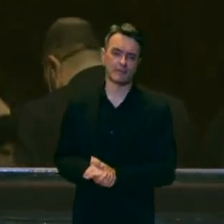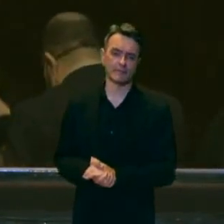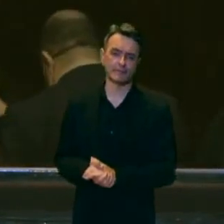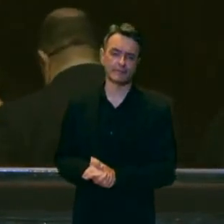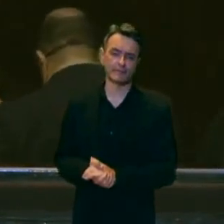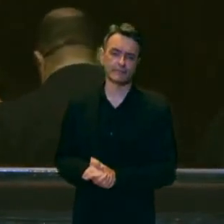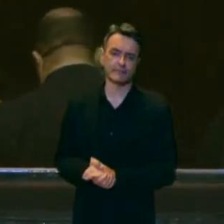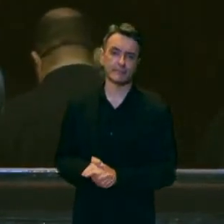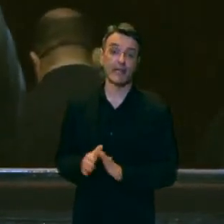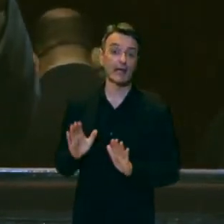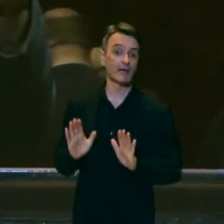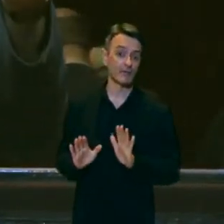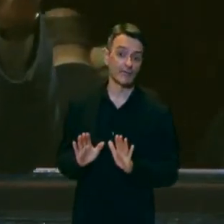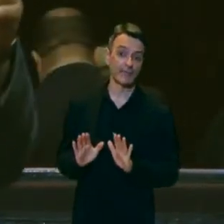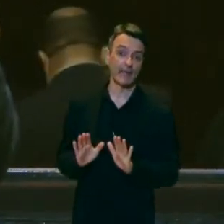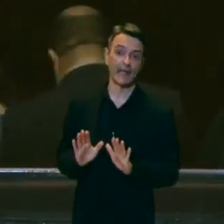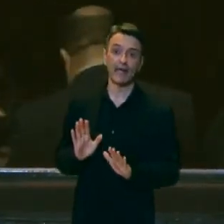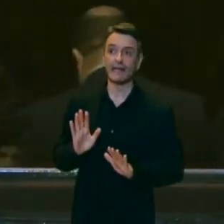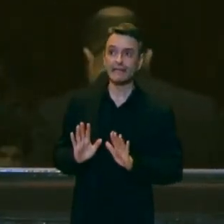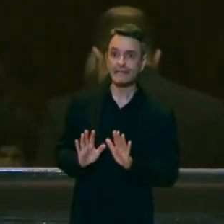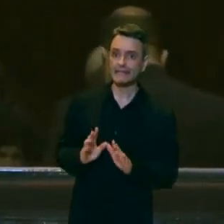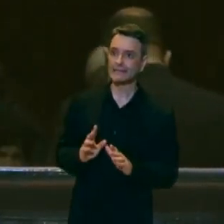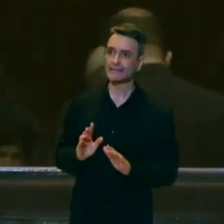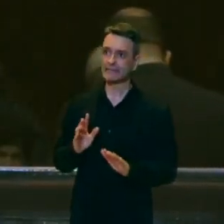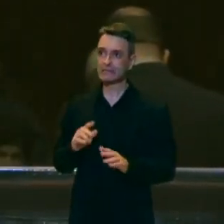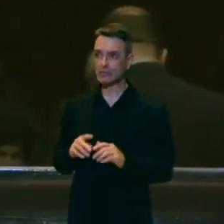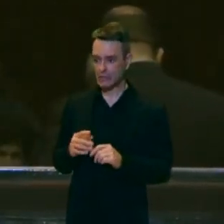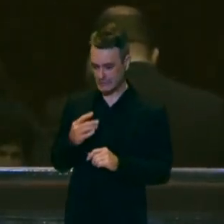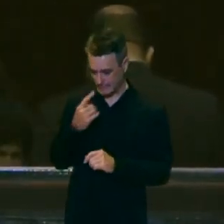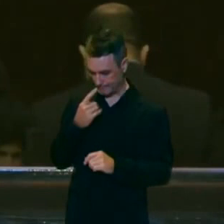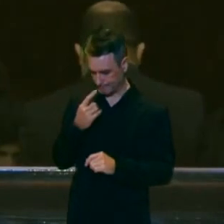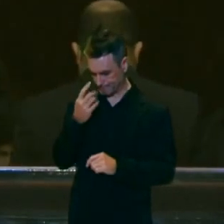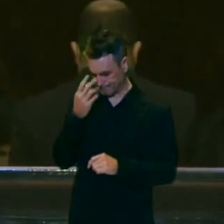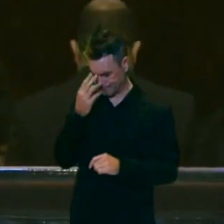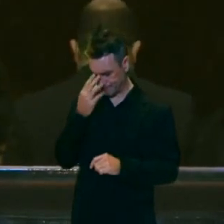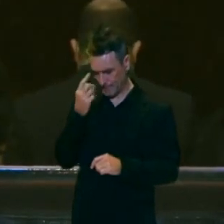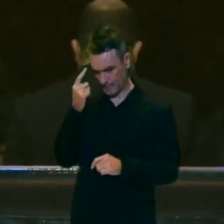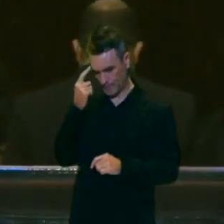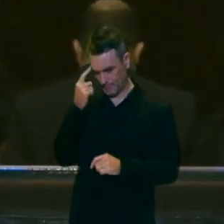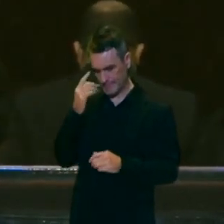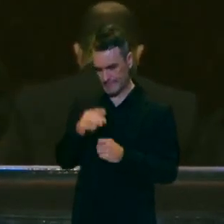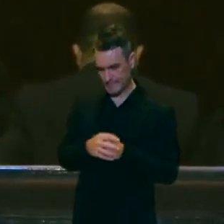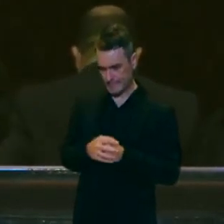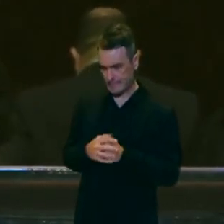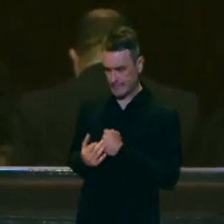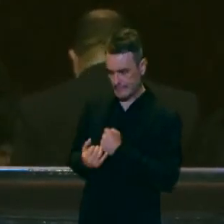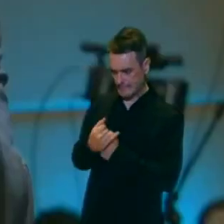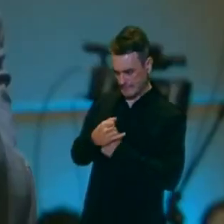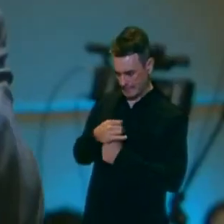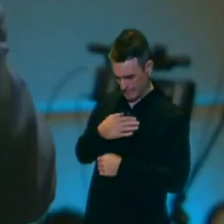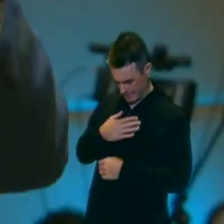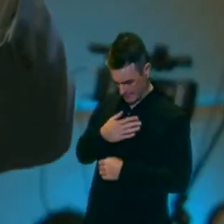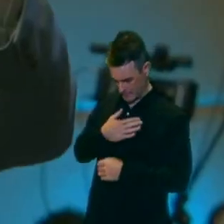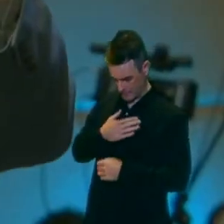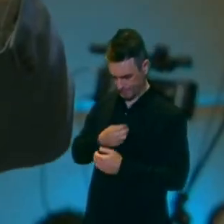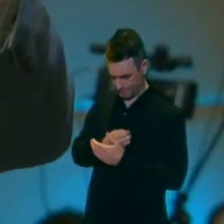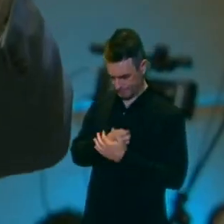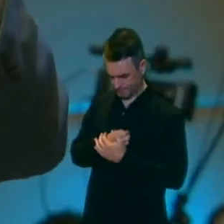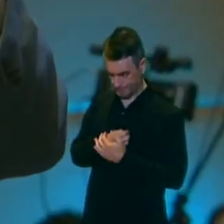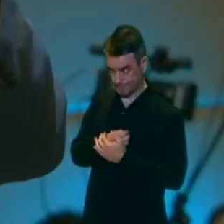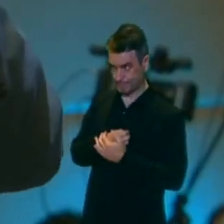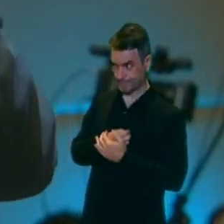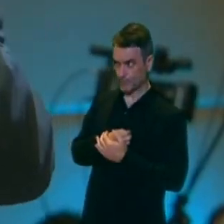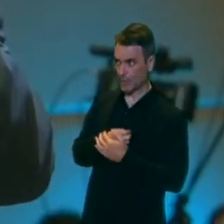É porque às vezes a gente continua se enganando. Está entendendo? E querido, se você não é capaz de ouvir